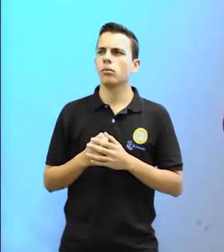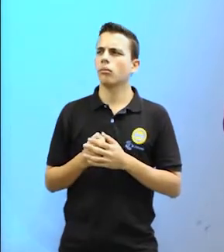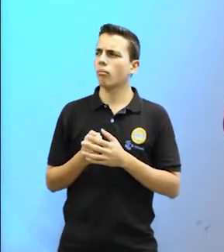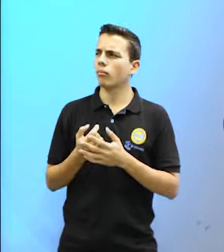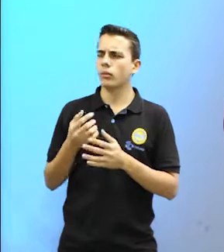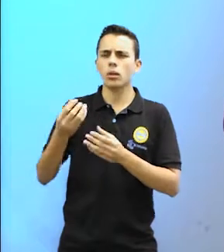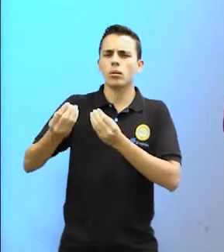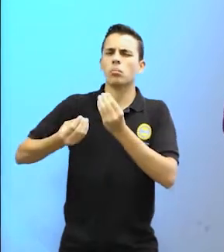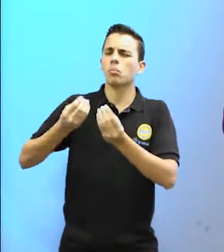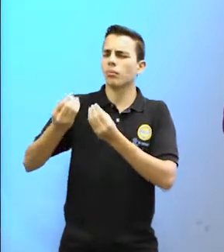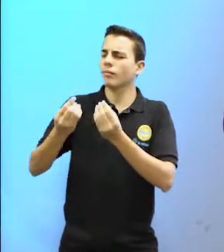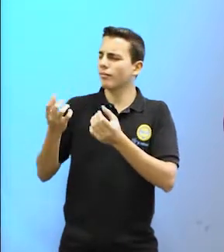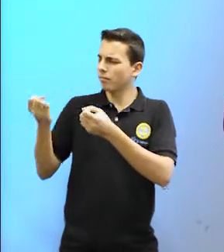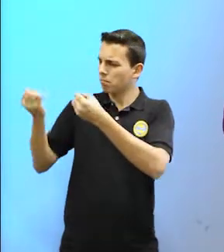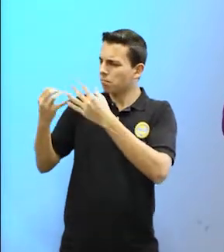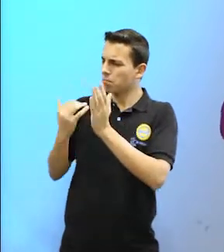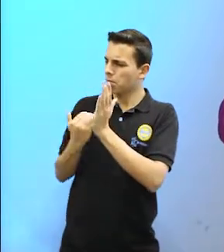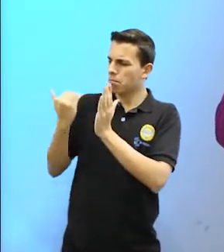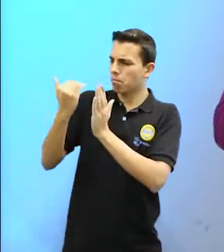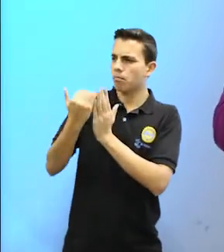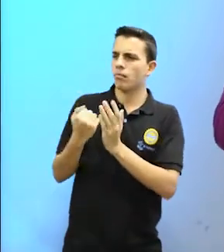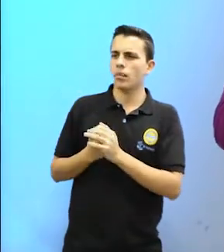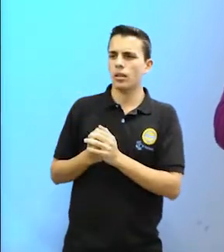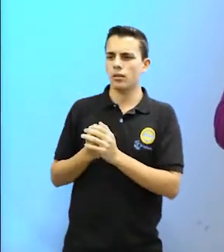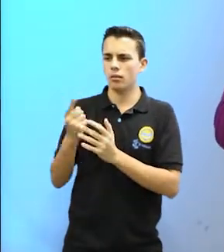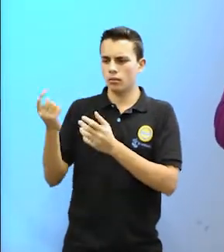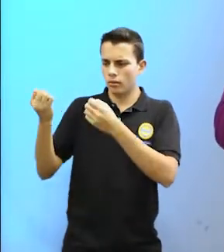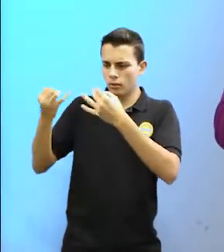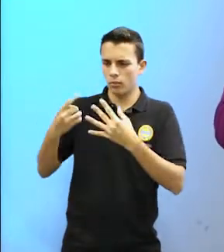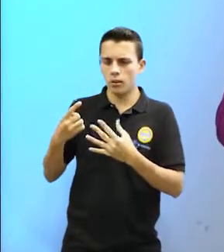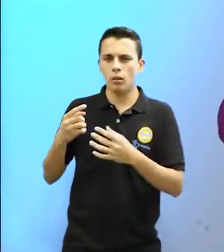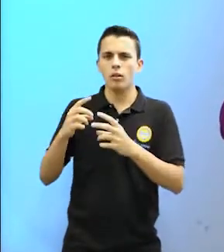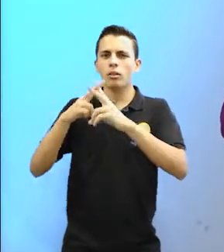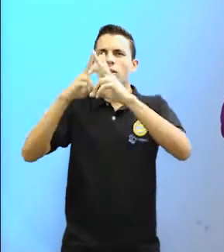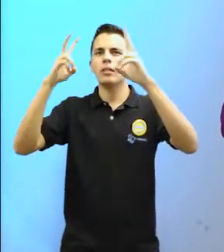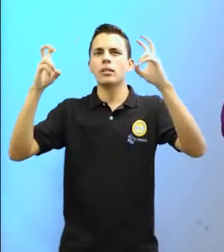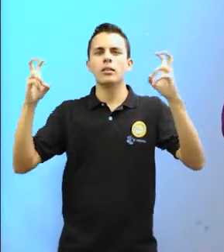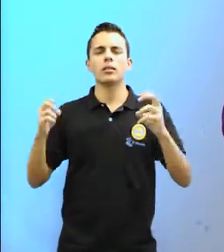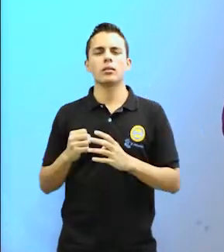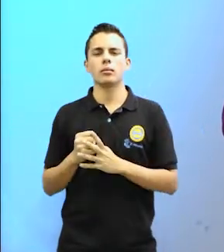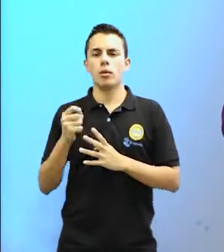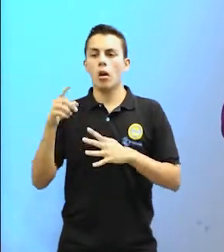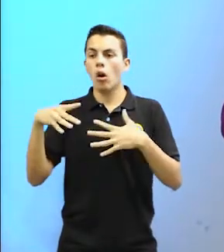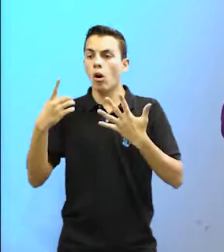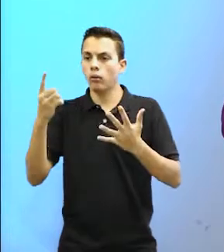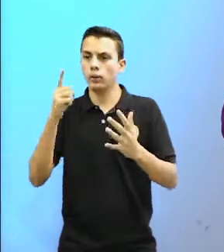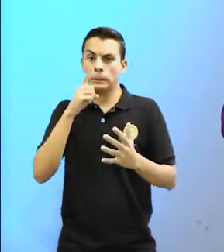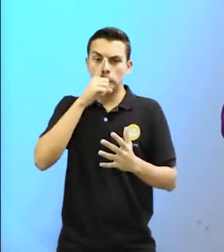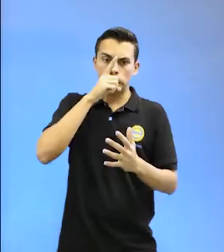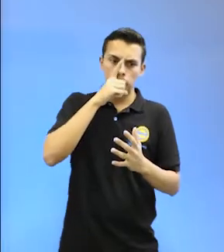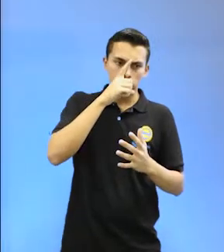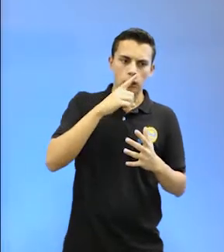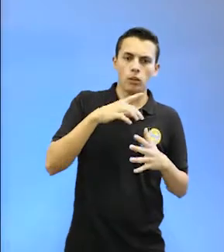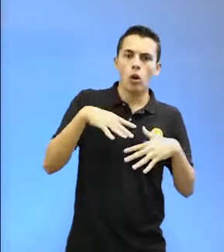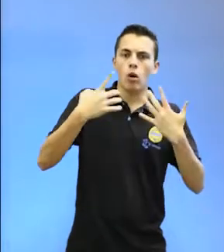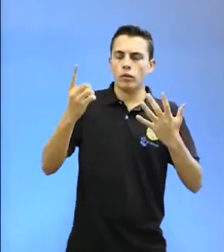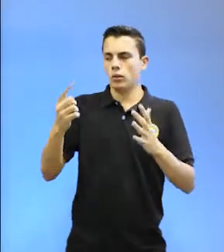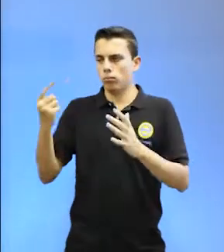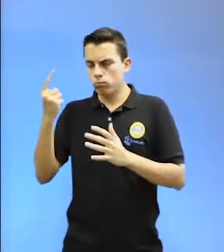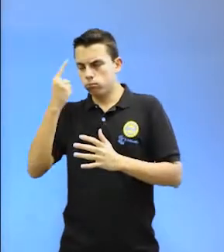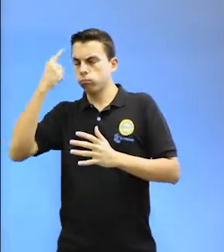esse nome, essa peça, ou tu te arriscas... Ou Tu Se Tocas. É, o Tu Arrisca, Tu Se